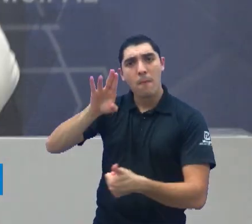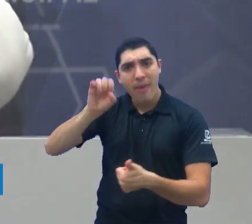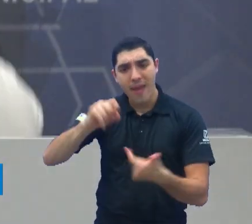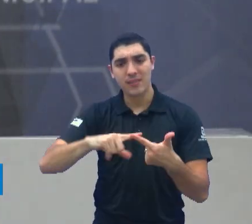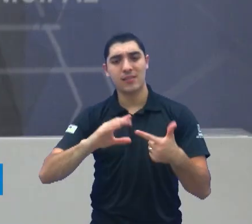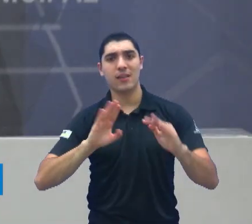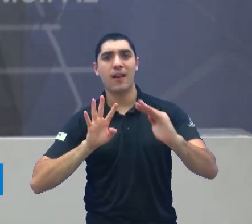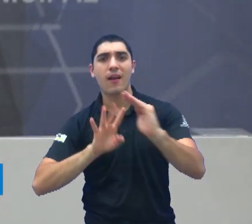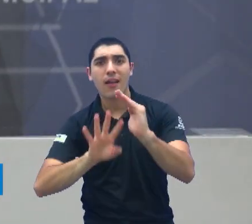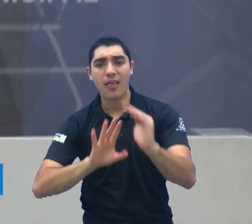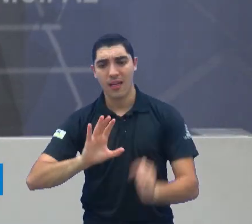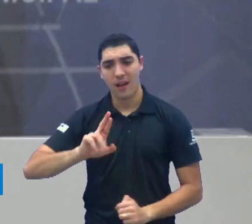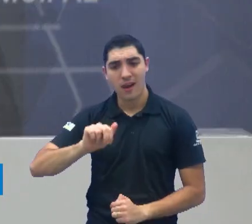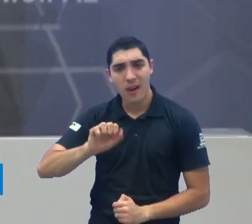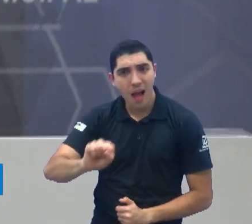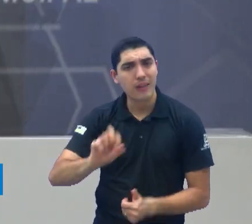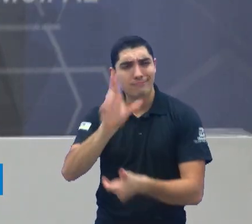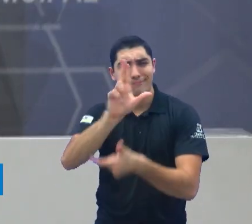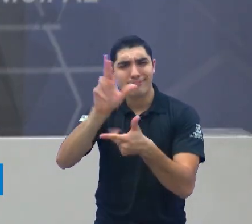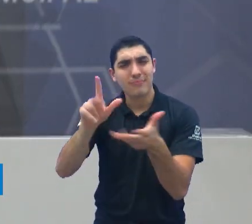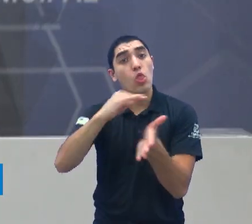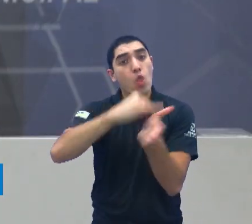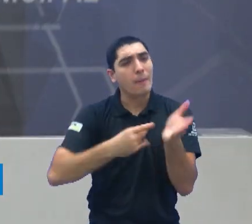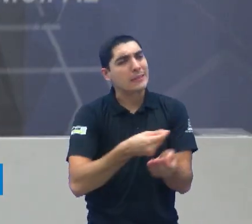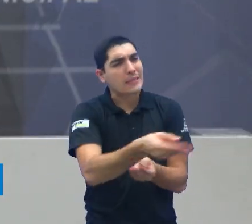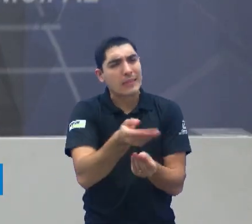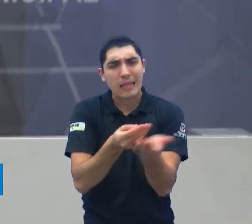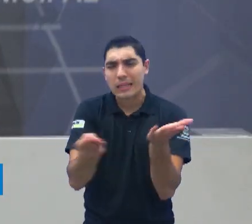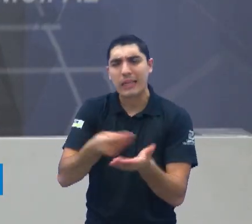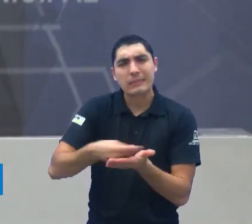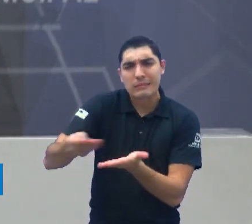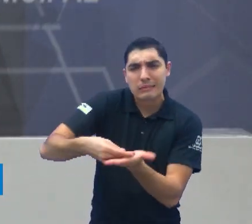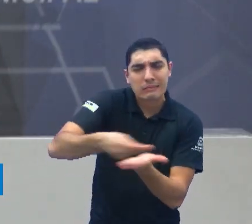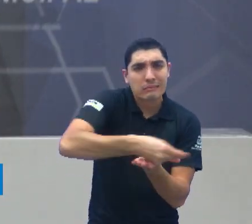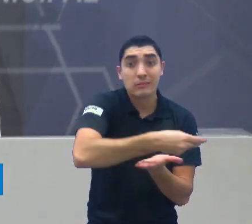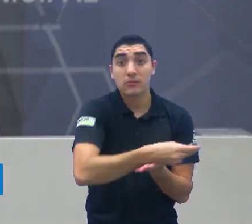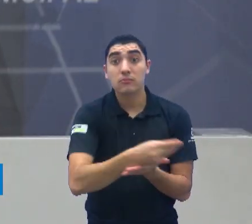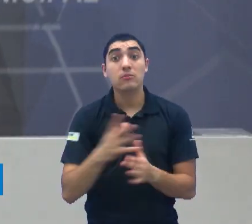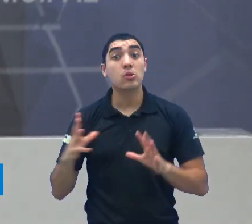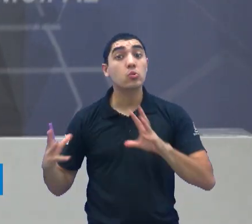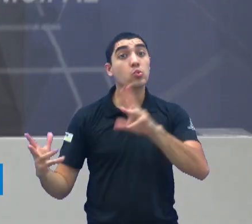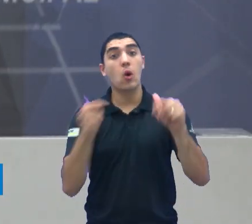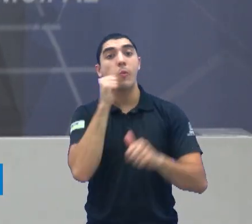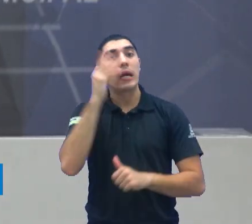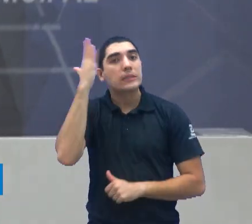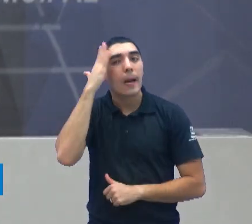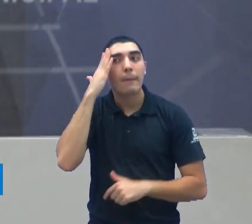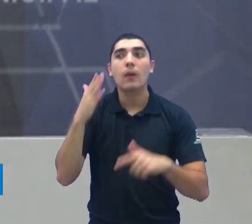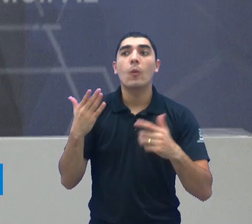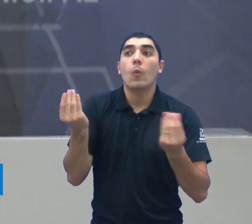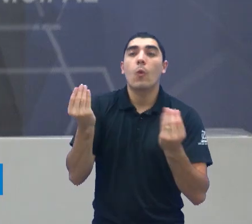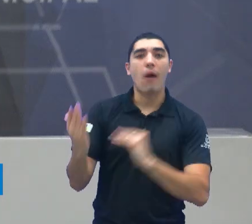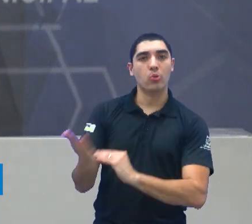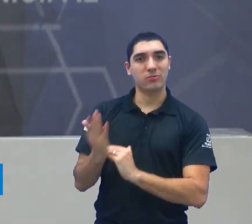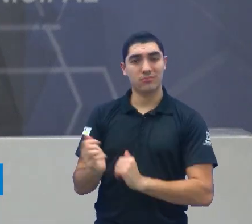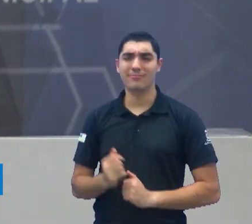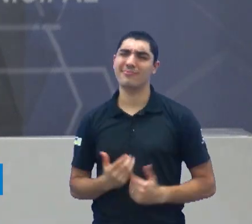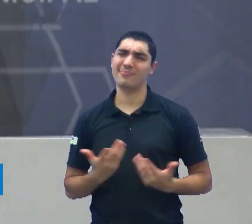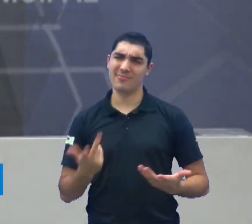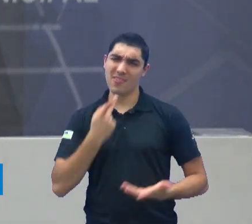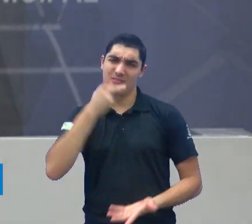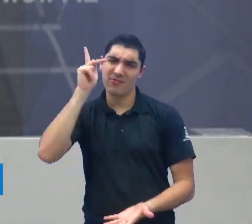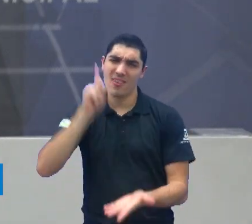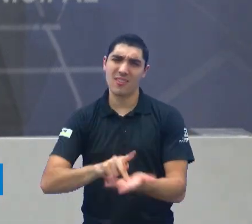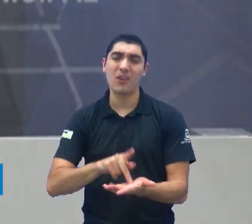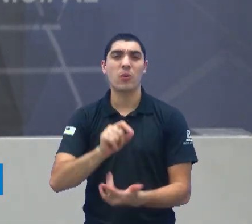informação e contribuição para que essas mulheres saibam realmente aonde buscar ajuda. Então, sinceramente, eu